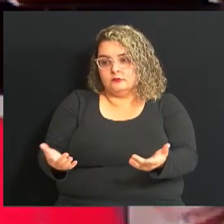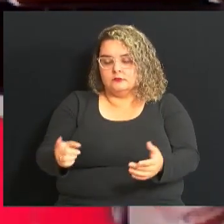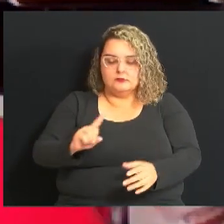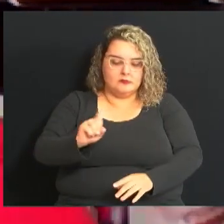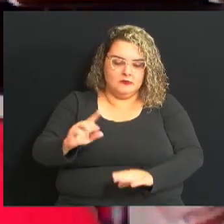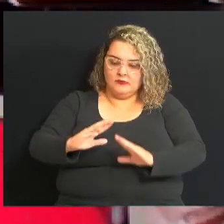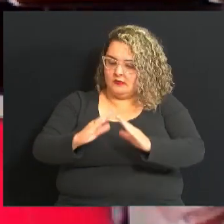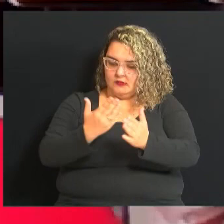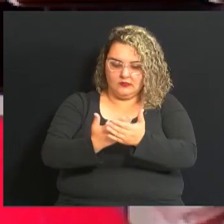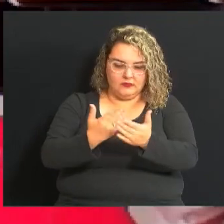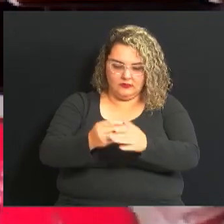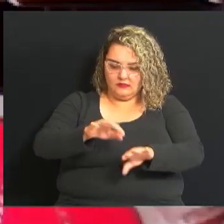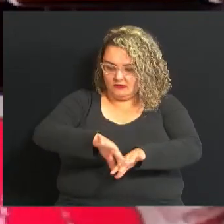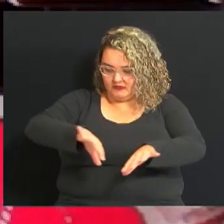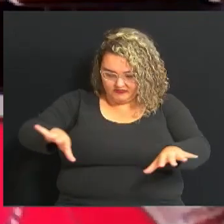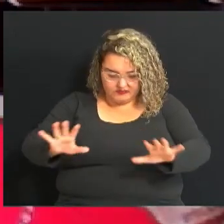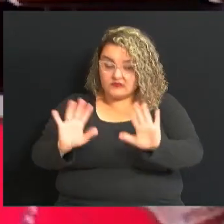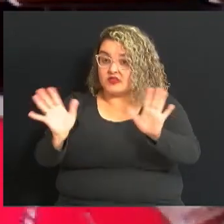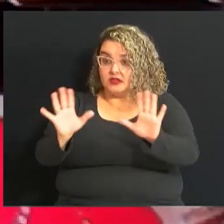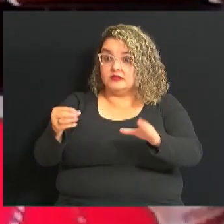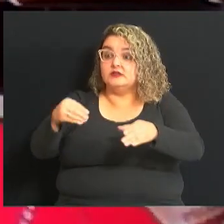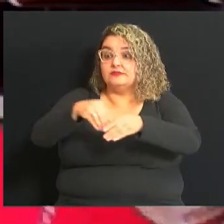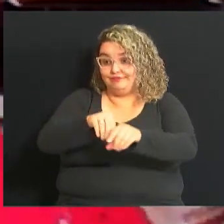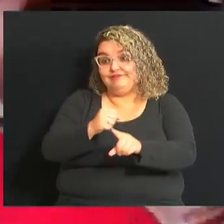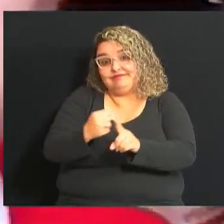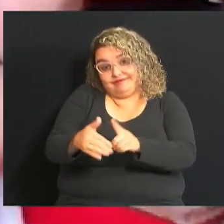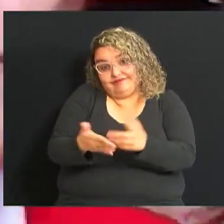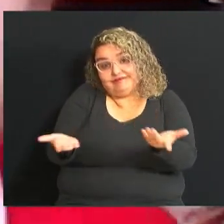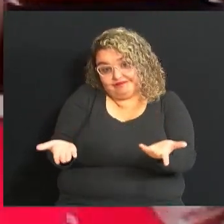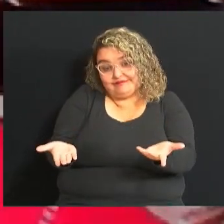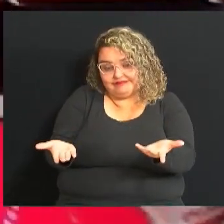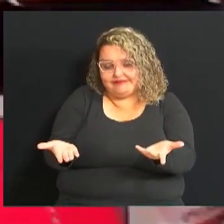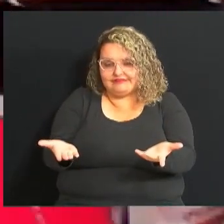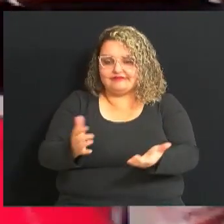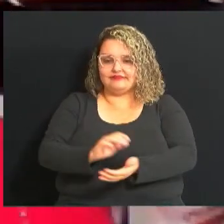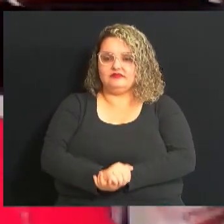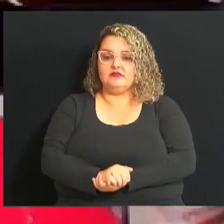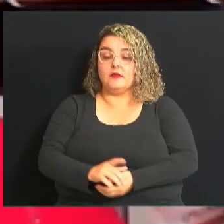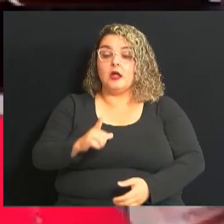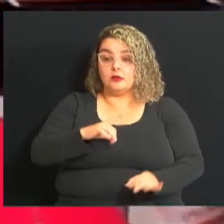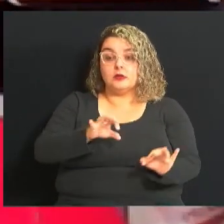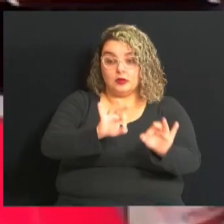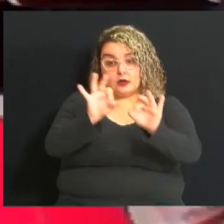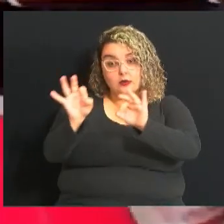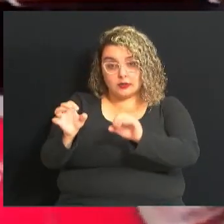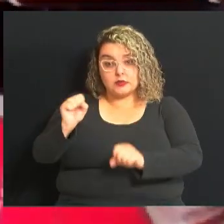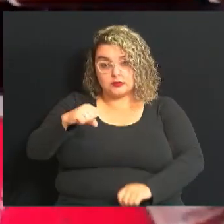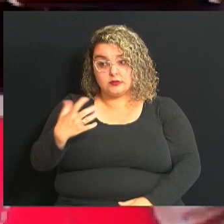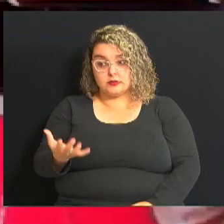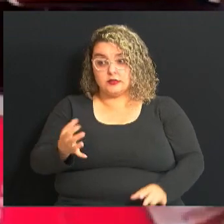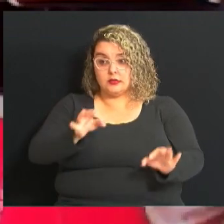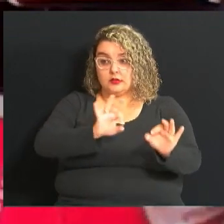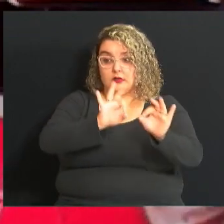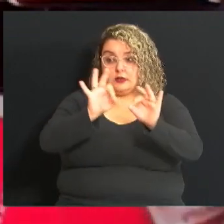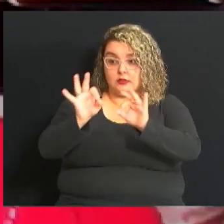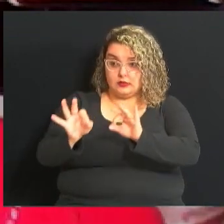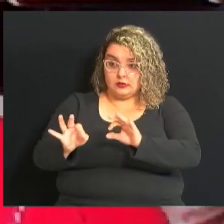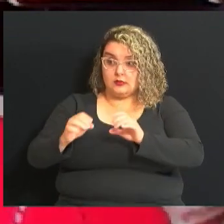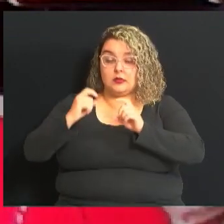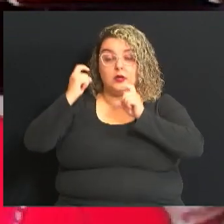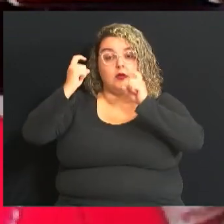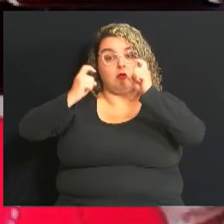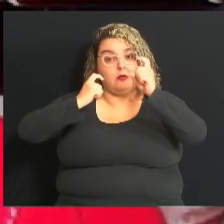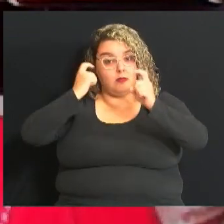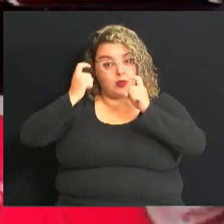elas estão dentro da sociedade, né? Então, eu tenho acompanhado e acompanhado com muita